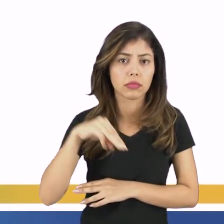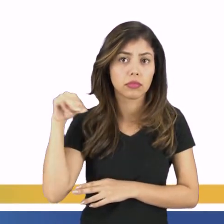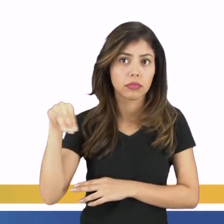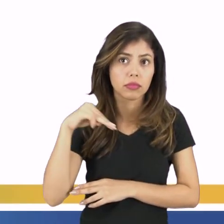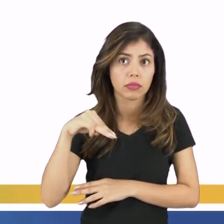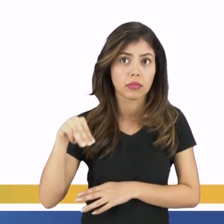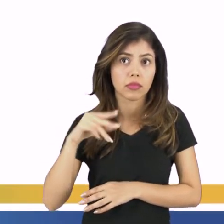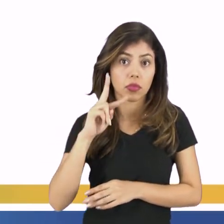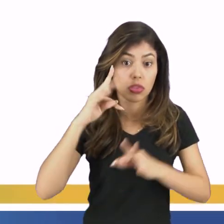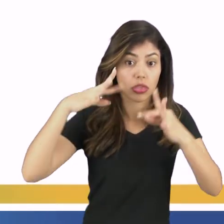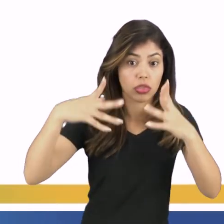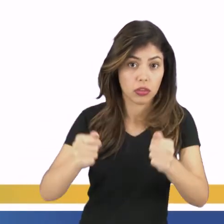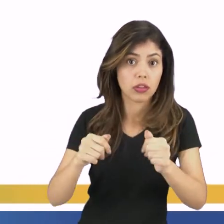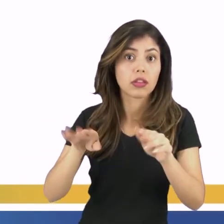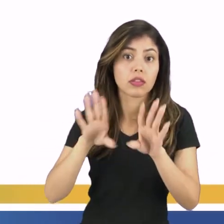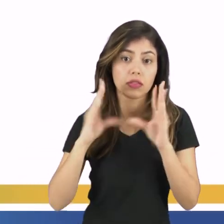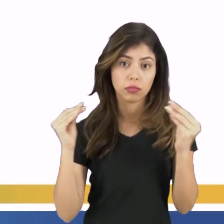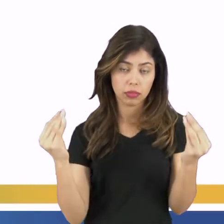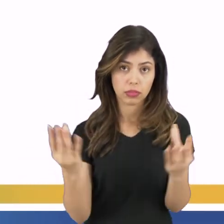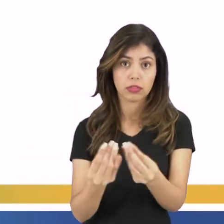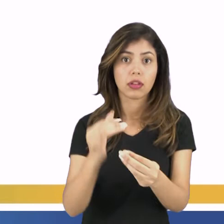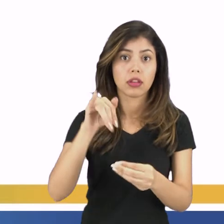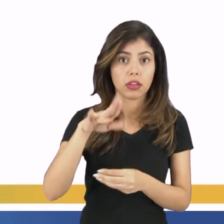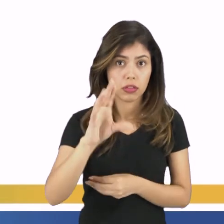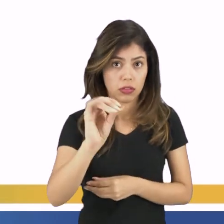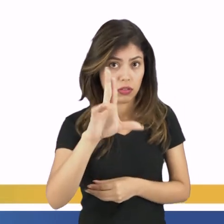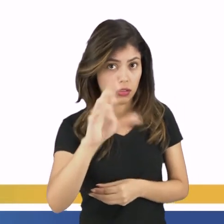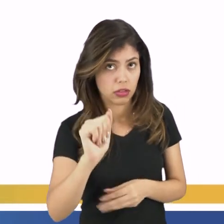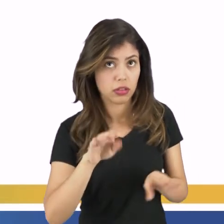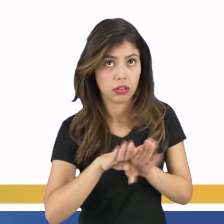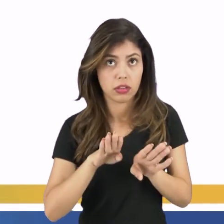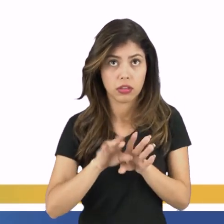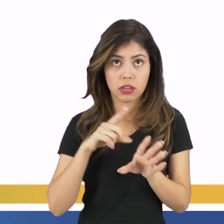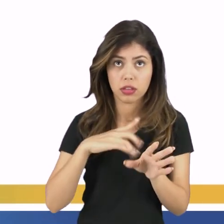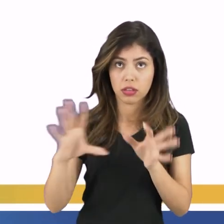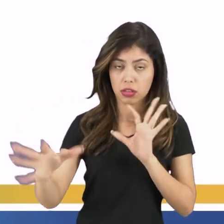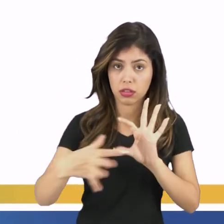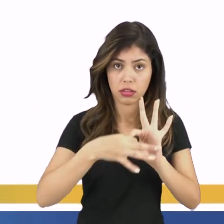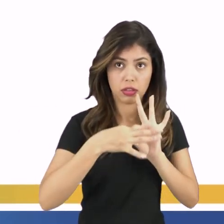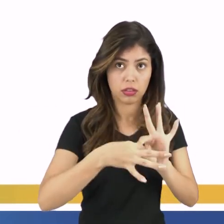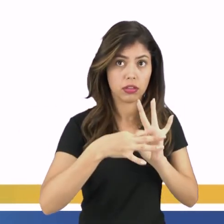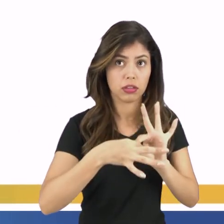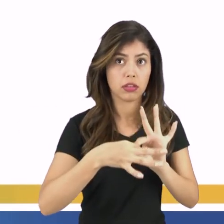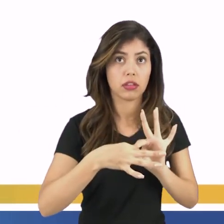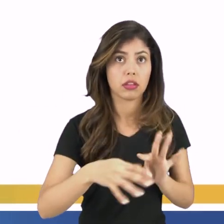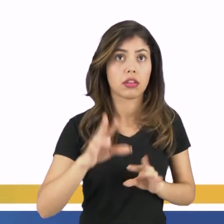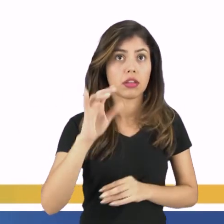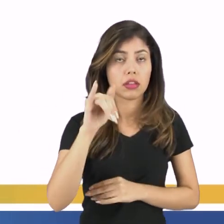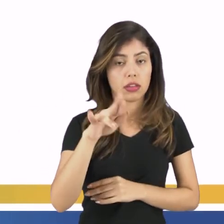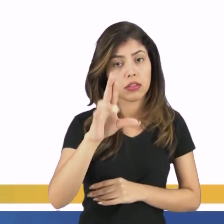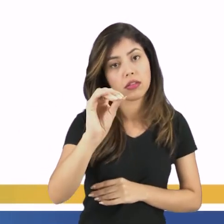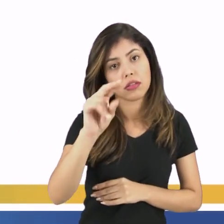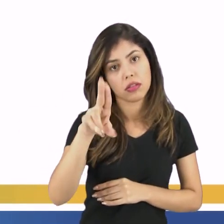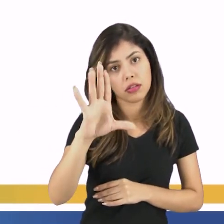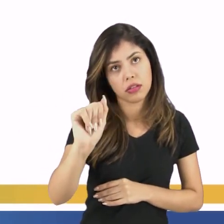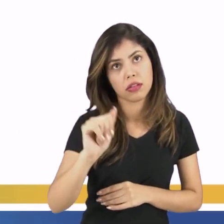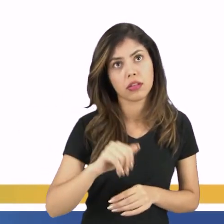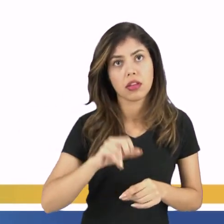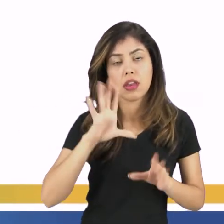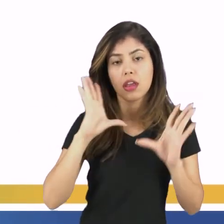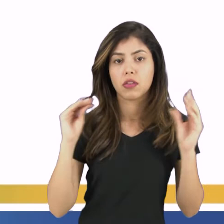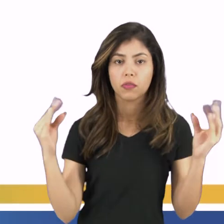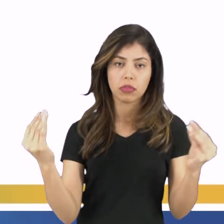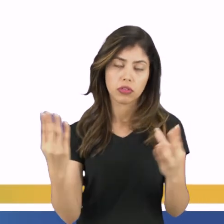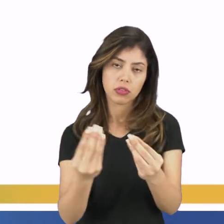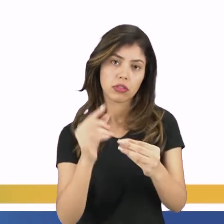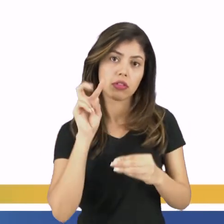substância iônica é formada de íons, os elementos químicos são ligados através da ligação iônica. Então, nessa substância nós